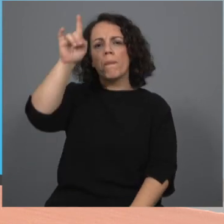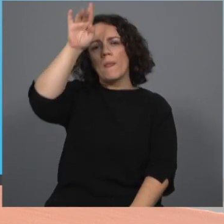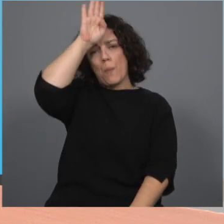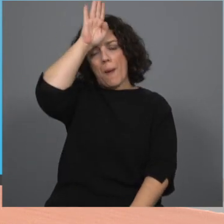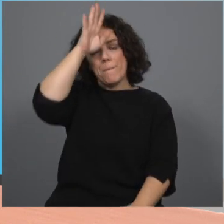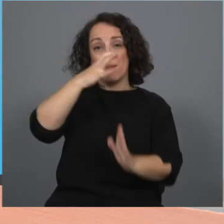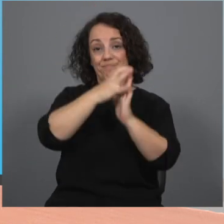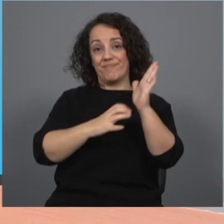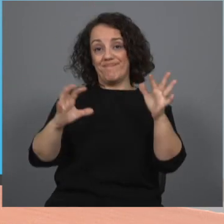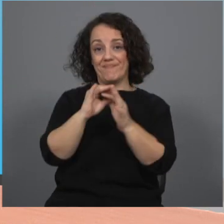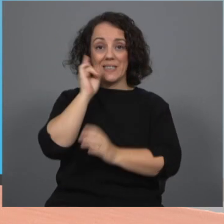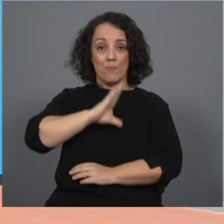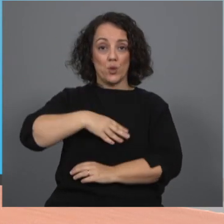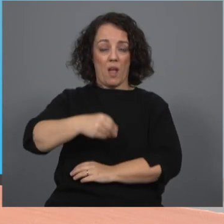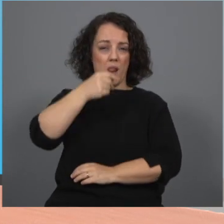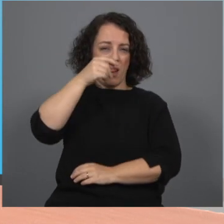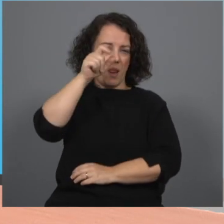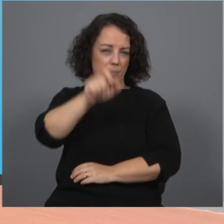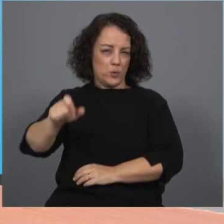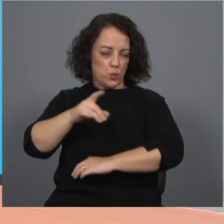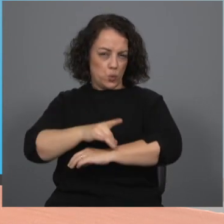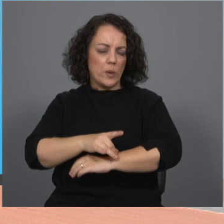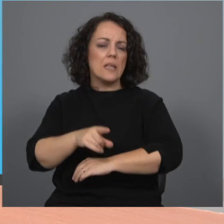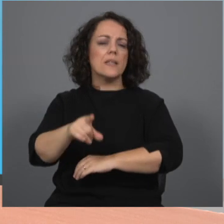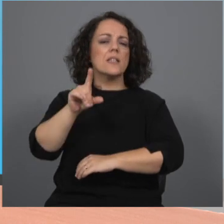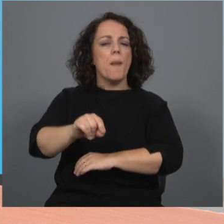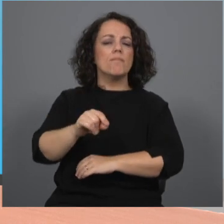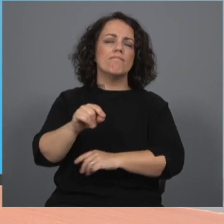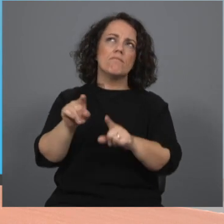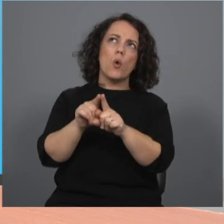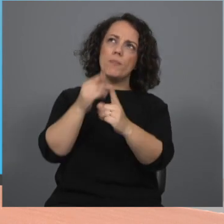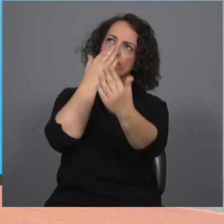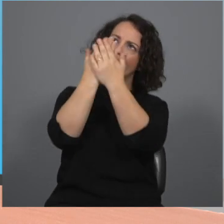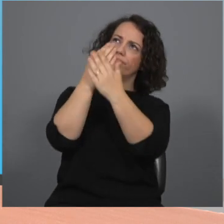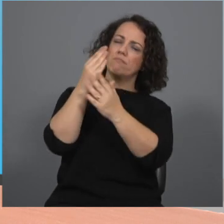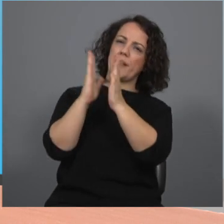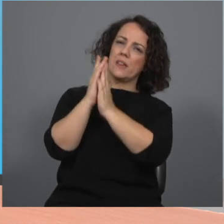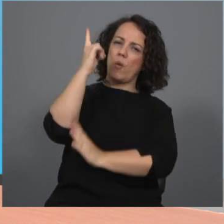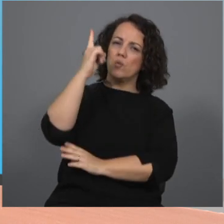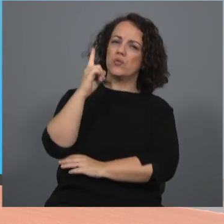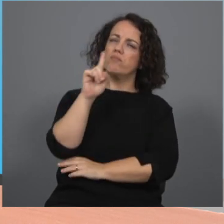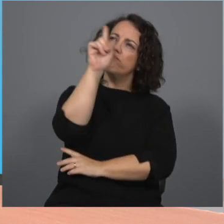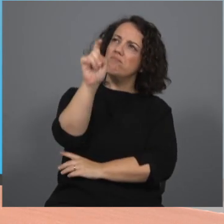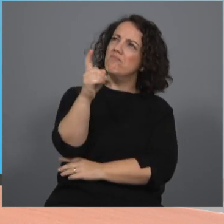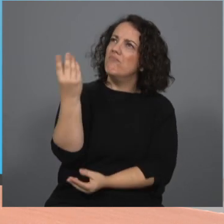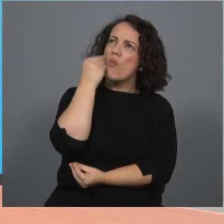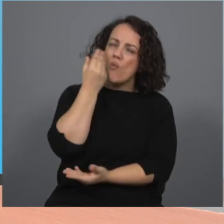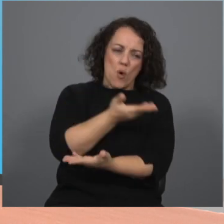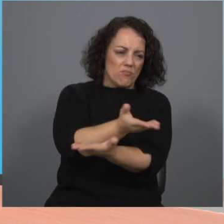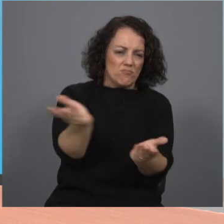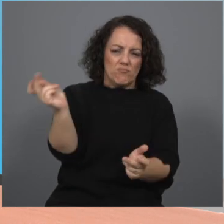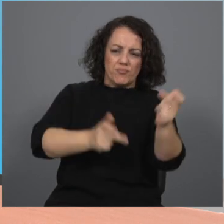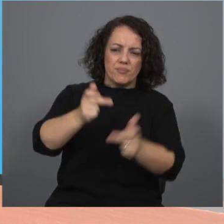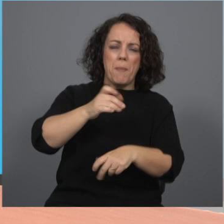a questão do sentido da vida, a interrogação diante de Deus por causa da pandemia, sim, o lugar do